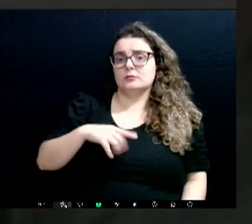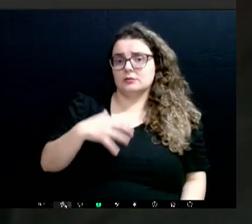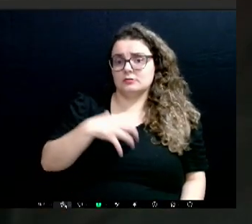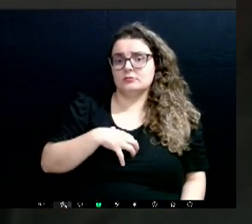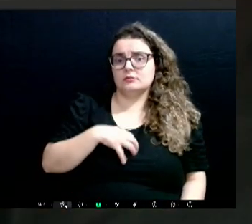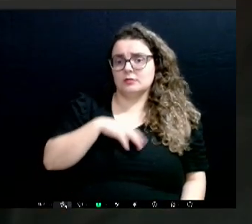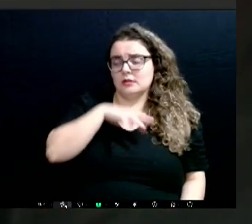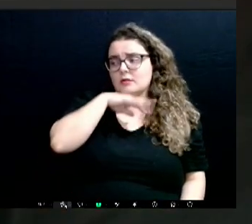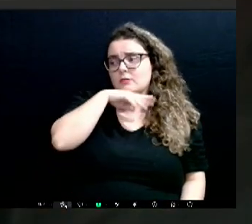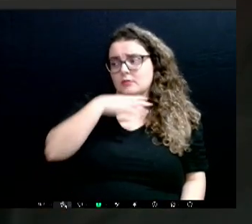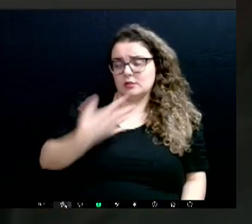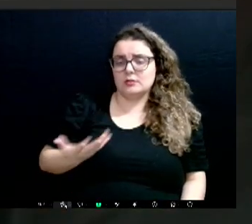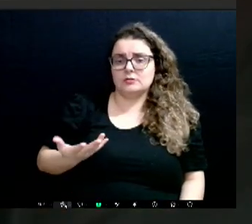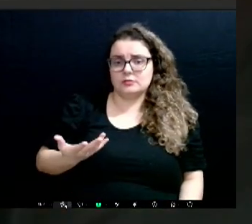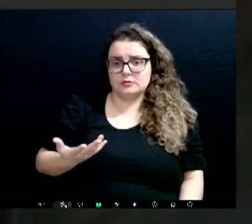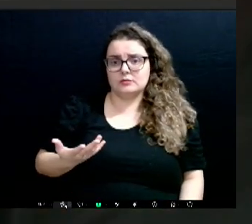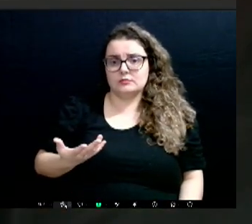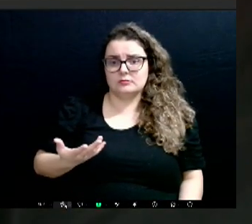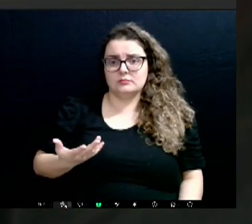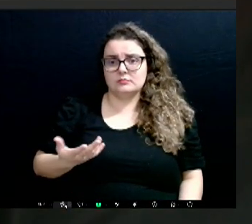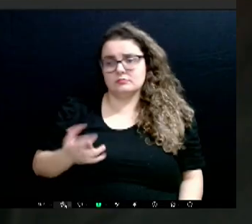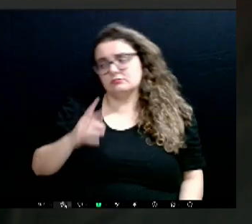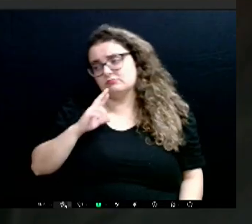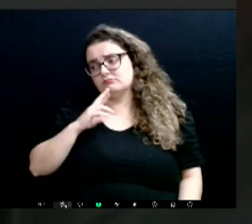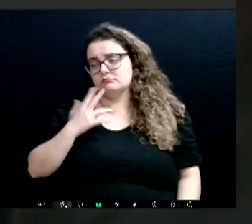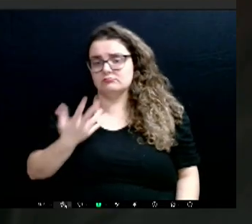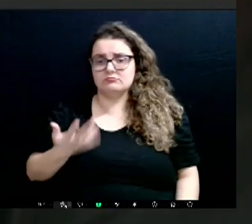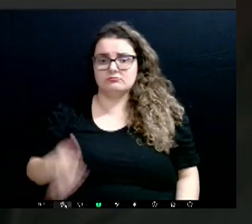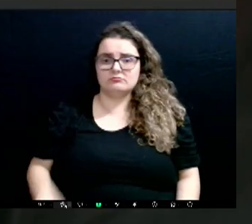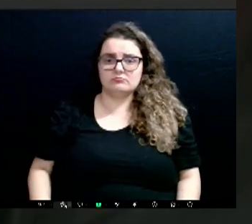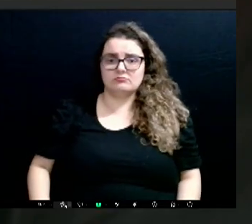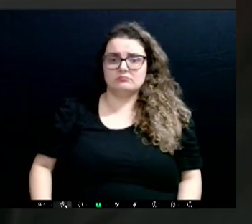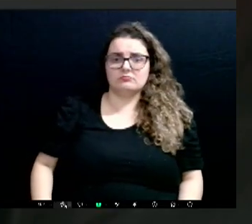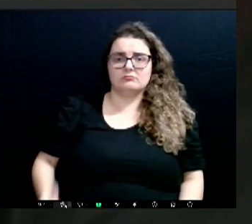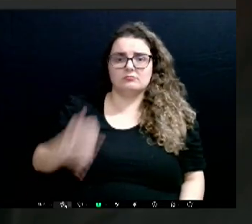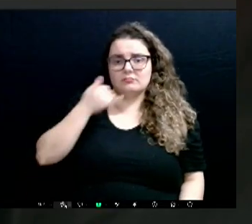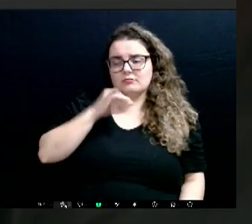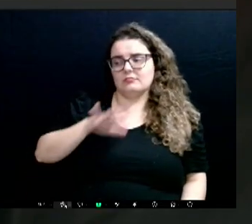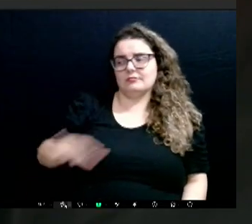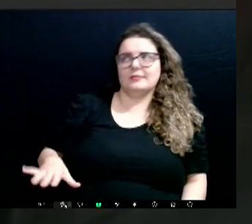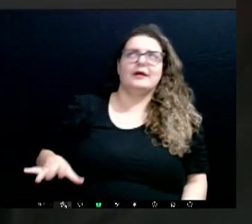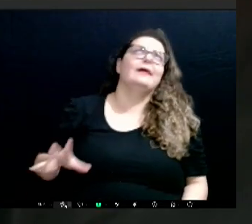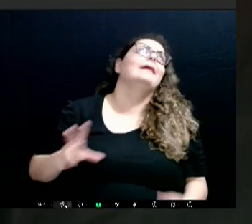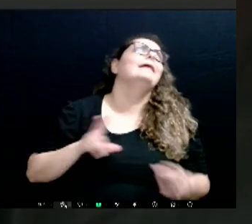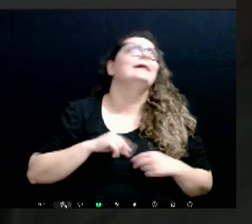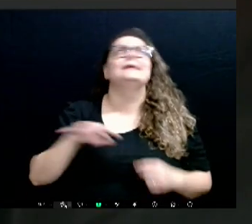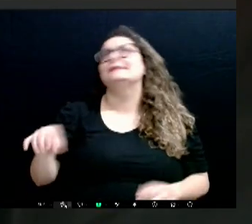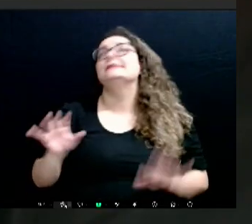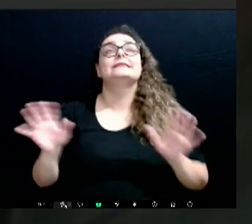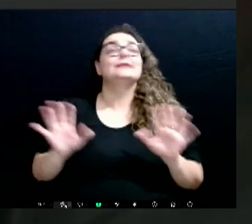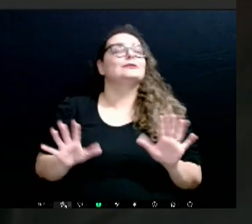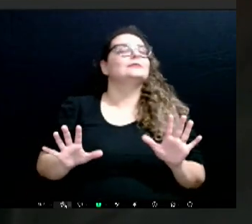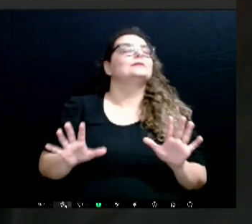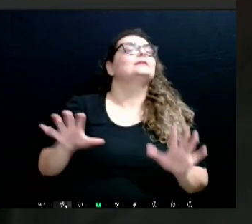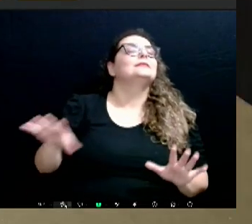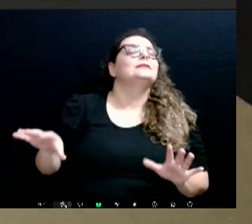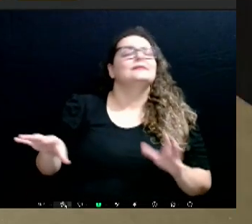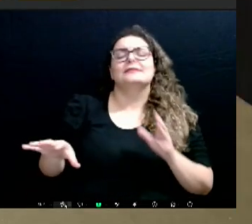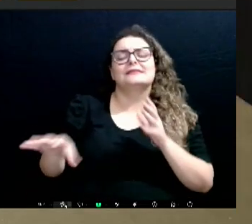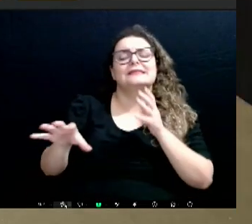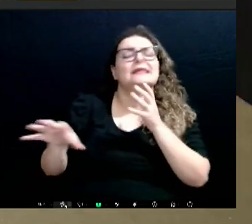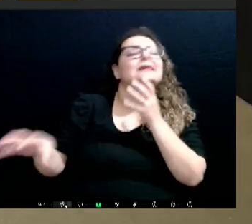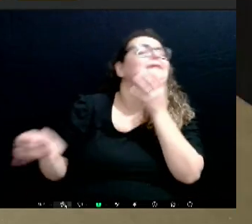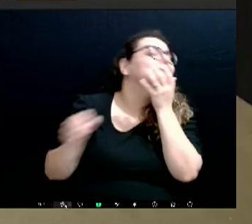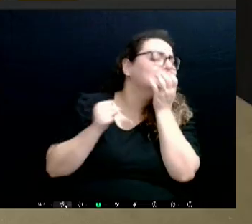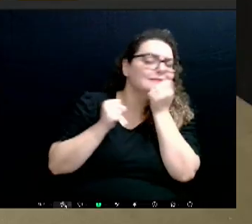que a gente resolver, tipo assim, vou deixar esse celular de lado. Ai, vou pegar. Não vou pegar, né? Como que a gente